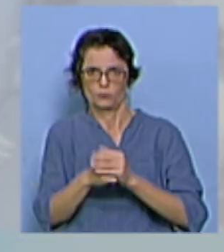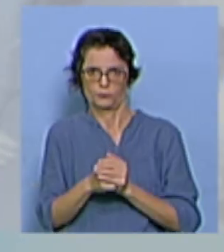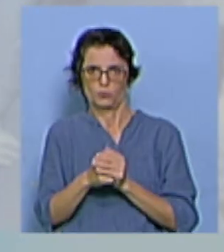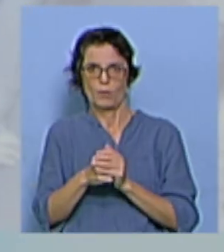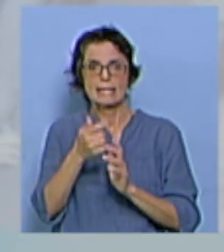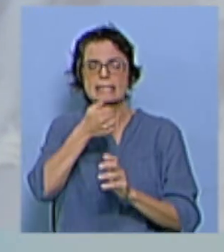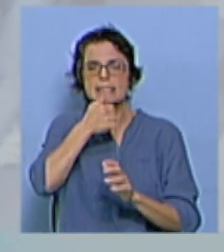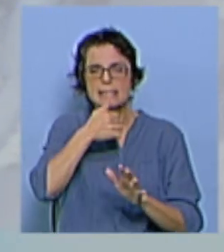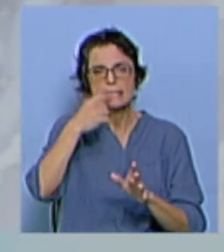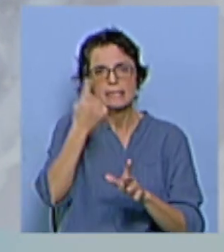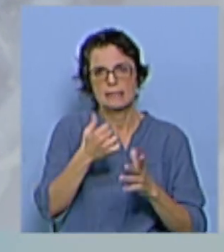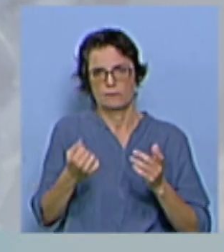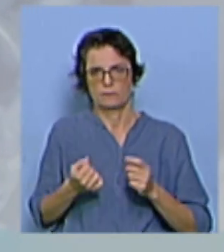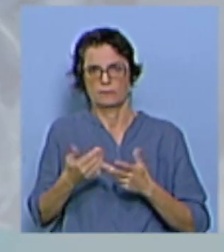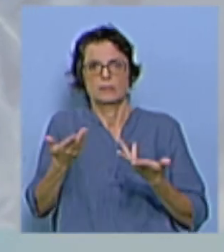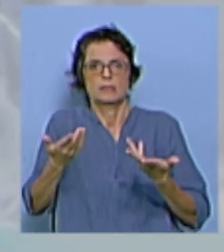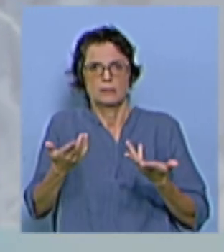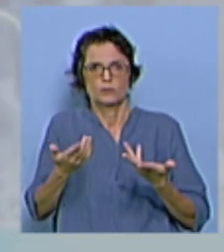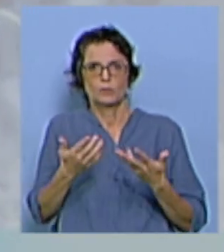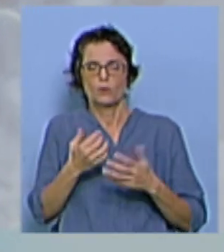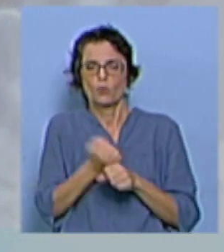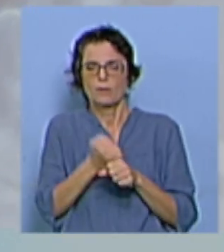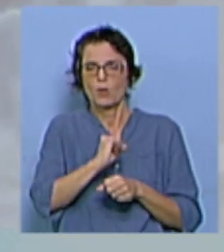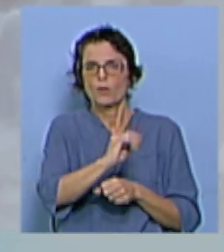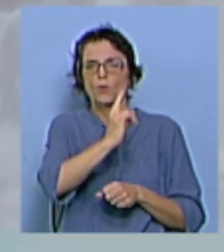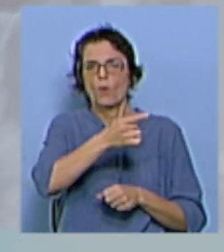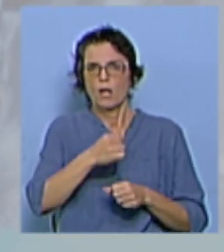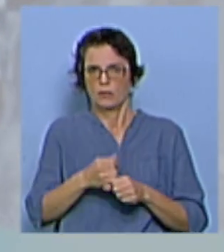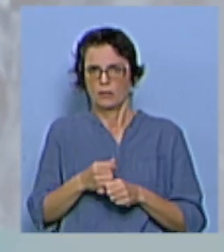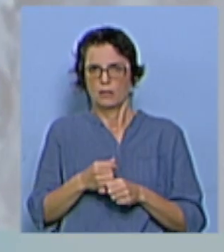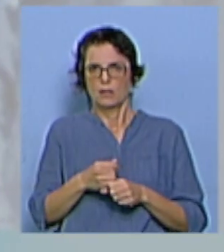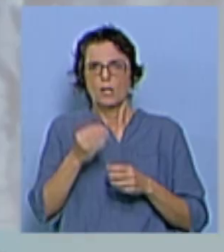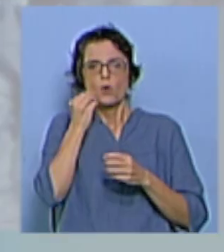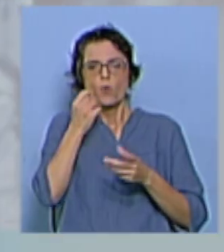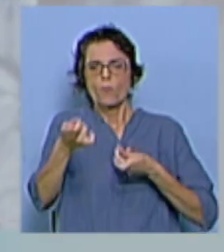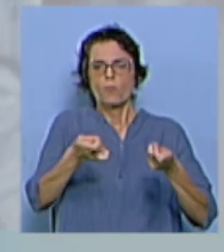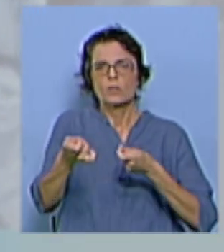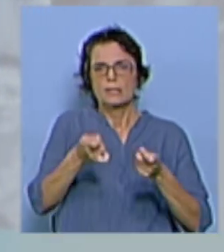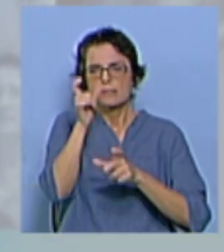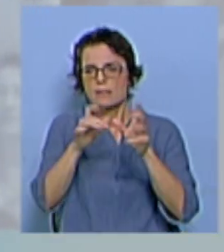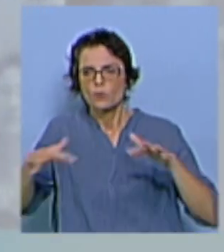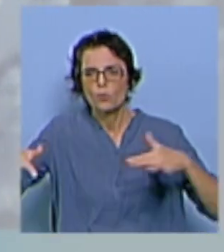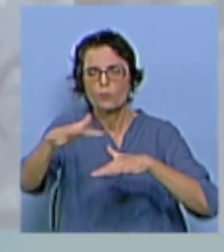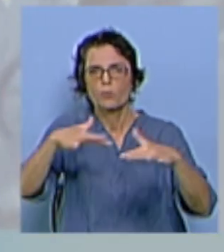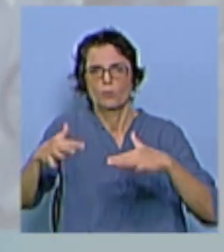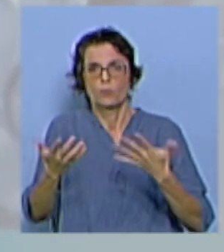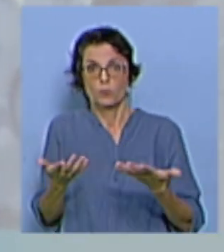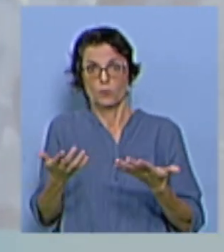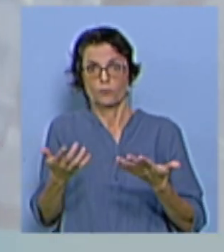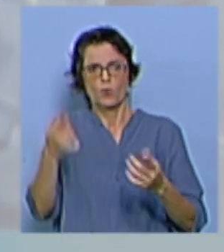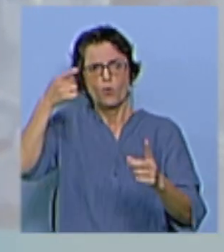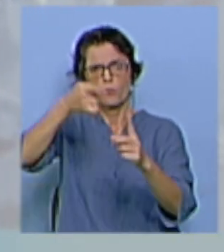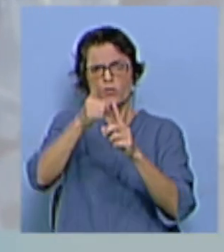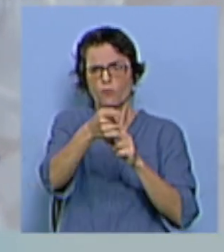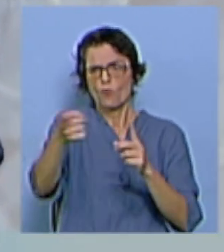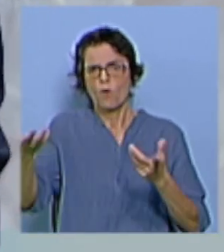de serviço é que deve obter, portanto, o que é que deve pedir para a sua governação, não é? E quais são os fins